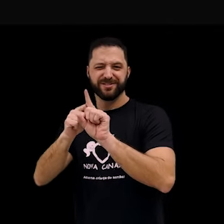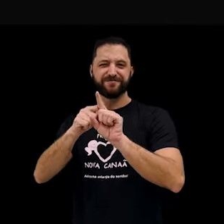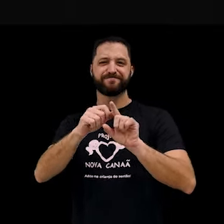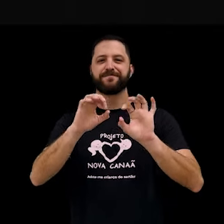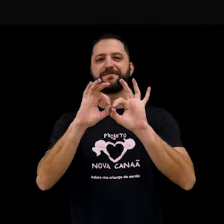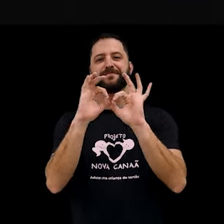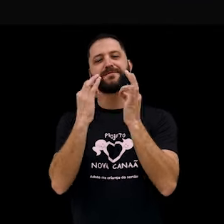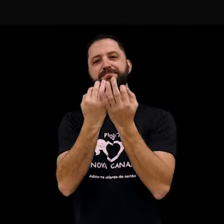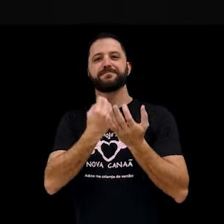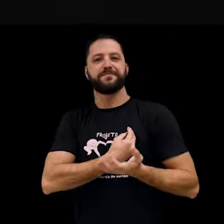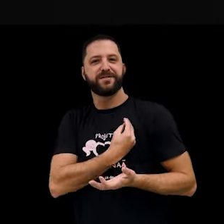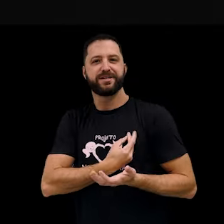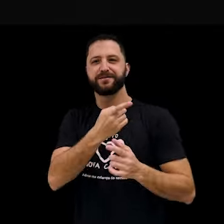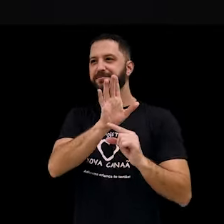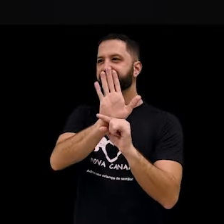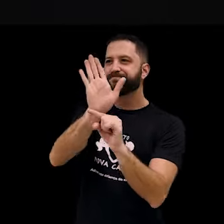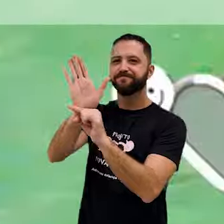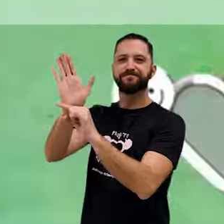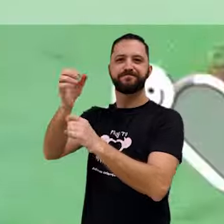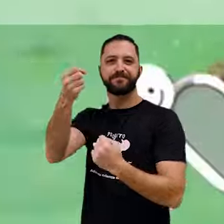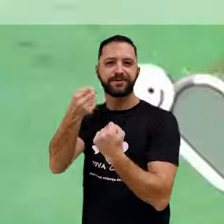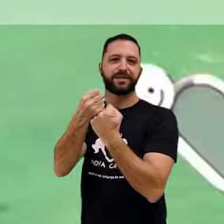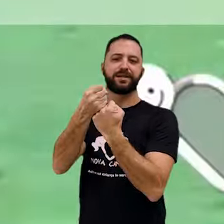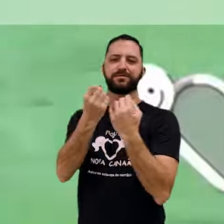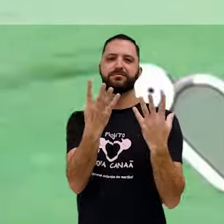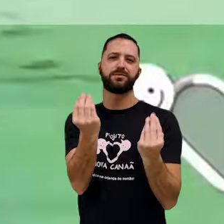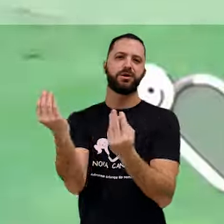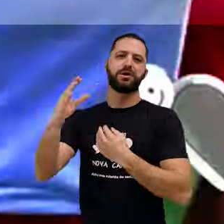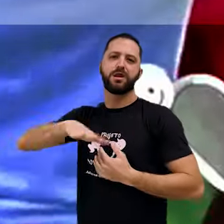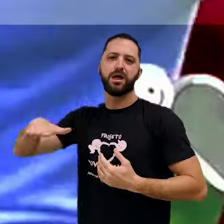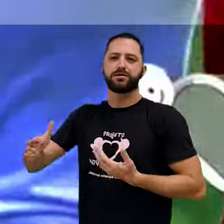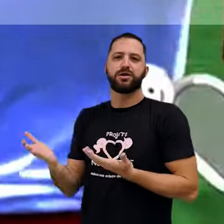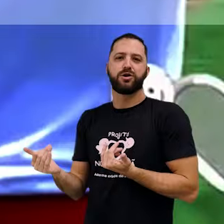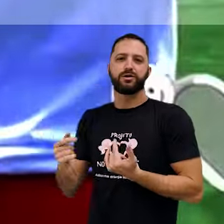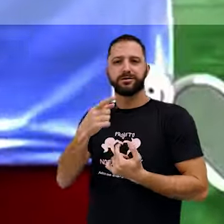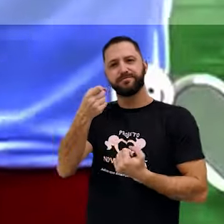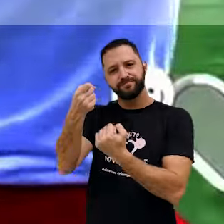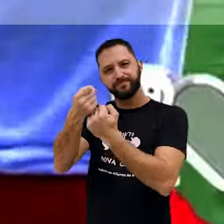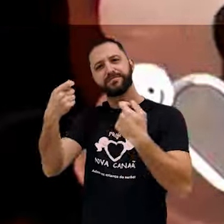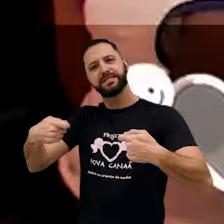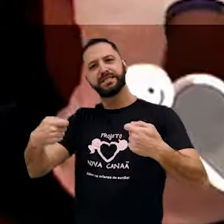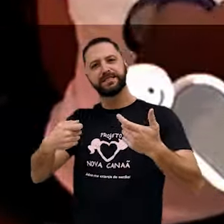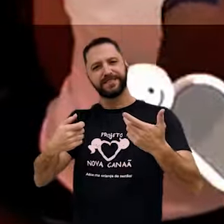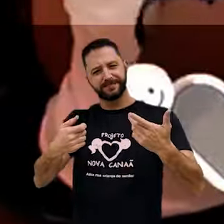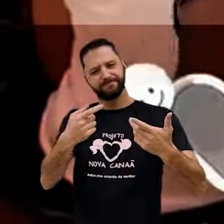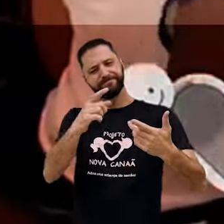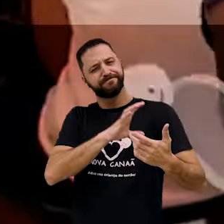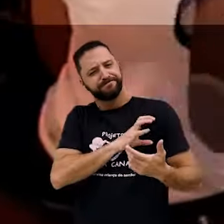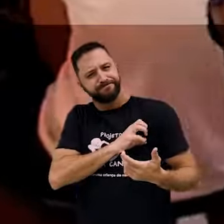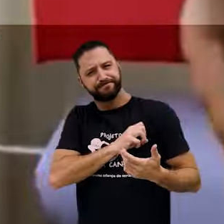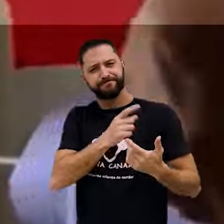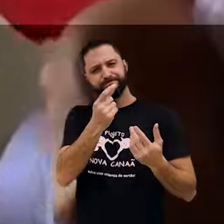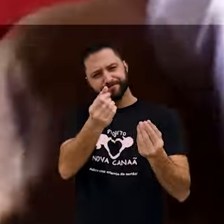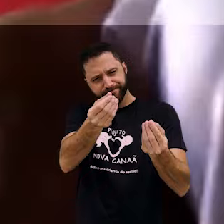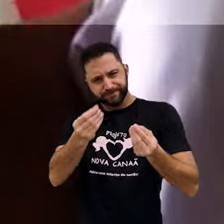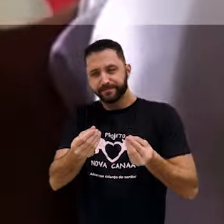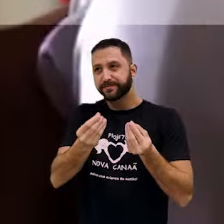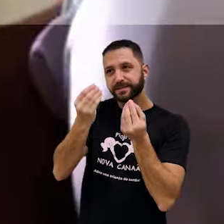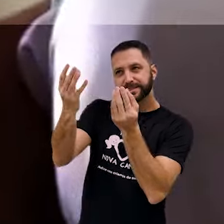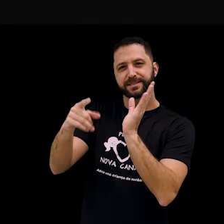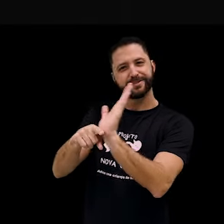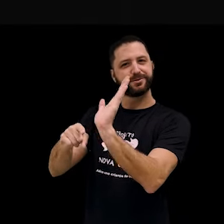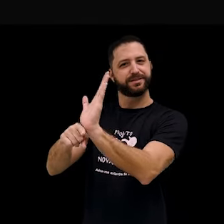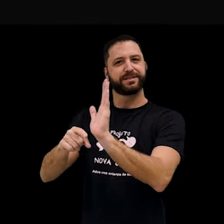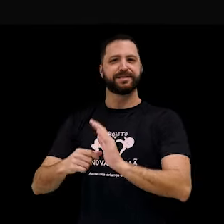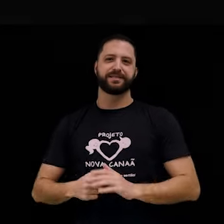por dia, você ajuda a salvar uma vida. Tem muitas crianças e adolescentes precisando de você. Compartilhe